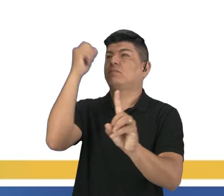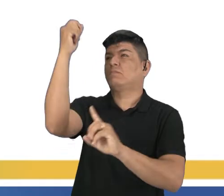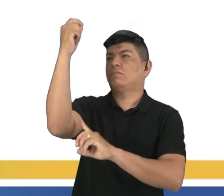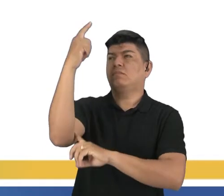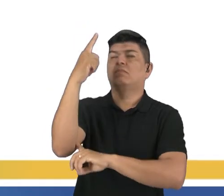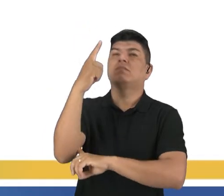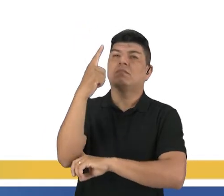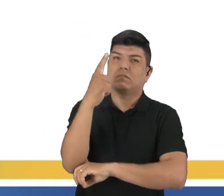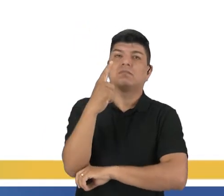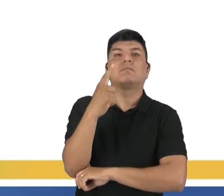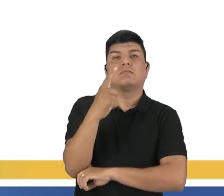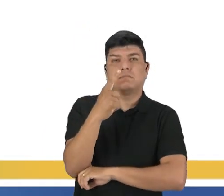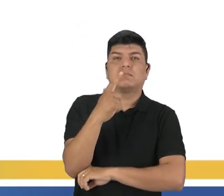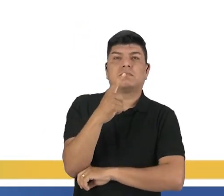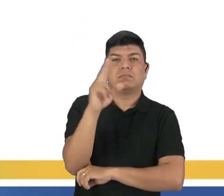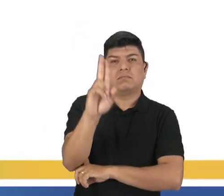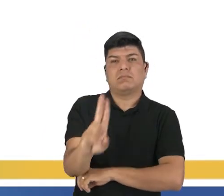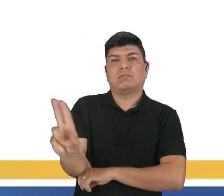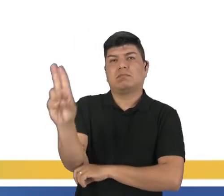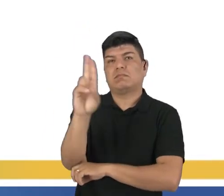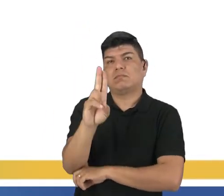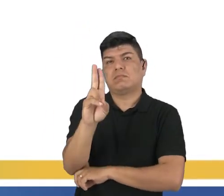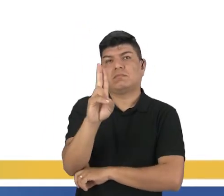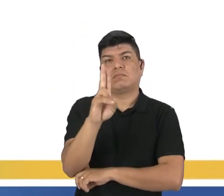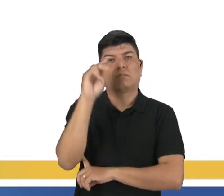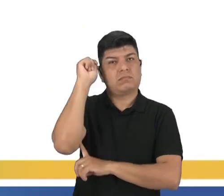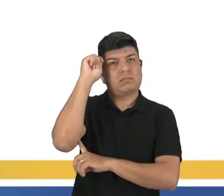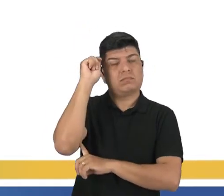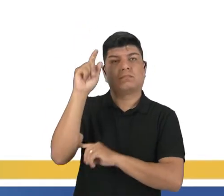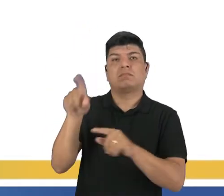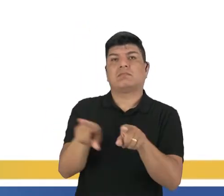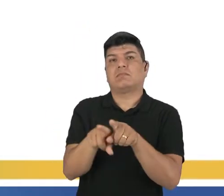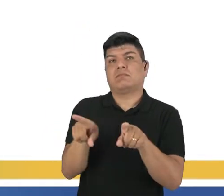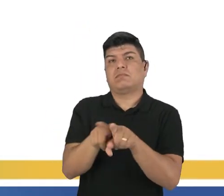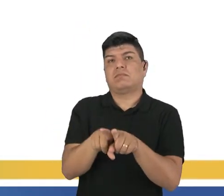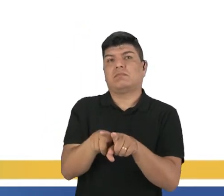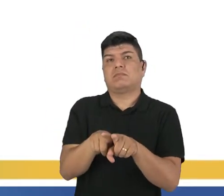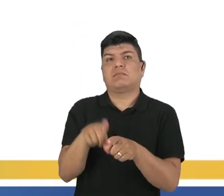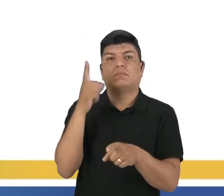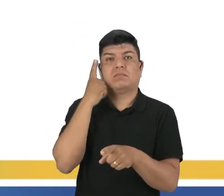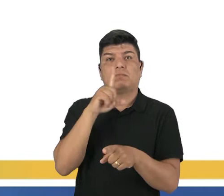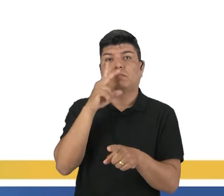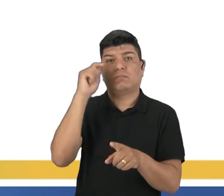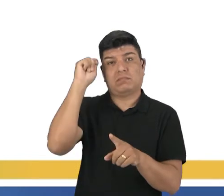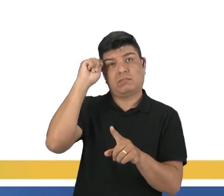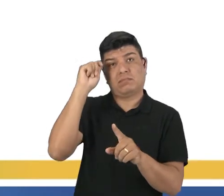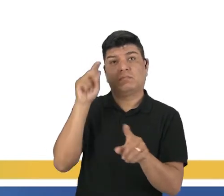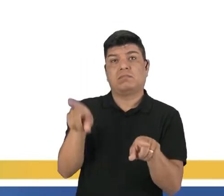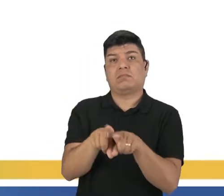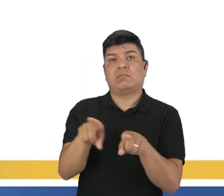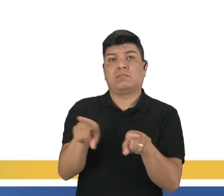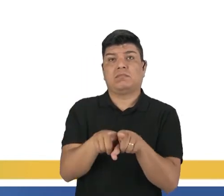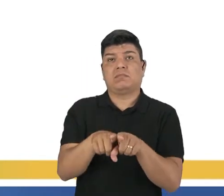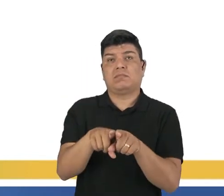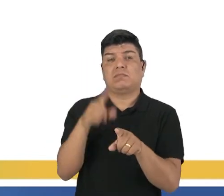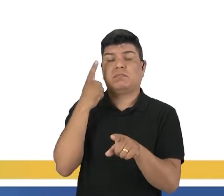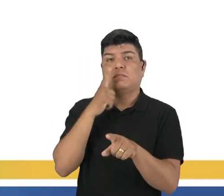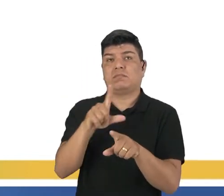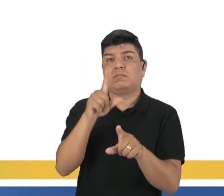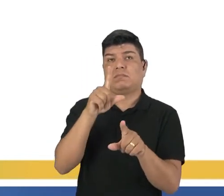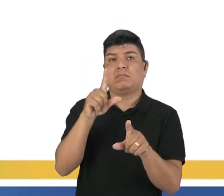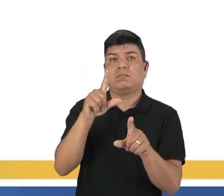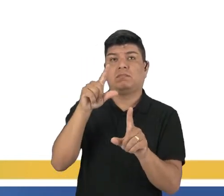imaginar que seja um sol, né? Tá trabalhando, o ator está trabalhando e essa cena você consegue ver o ator e consegue